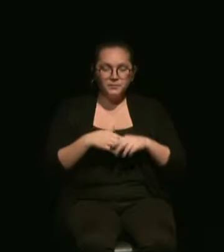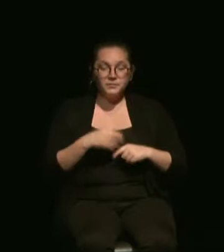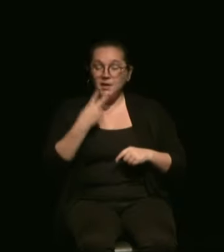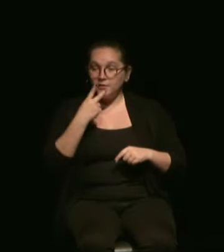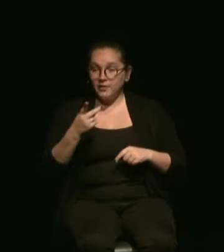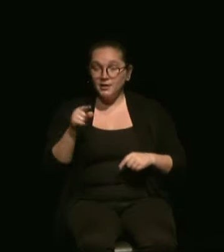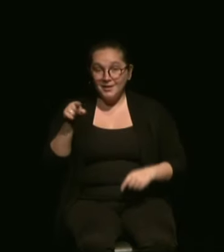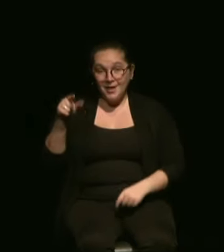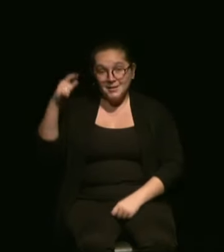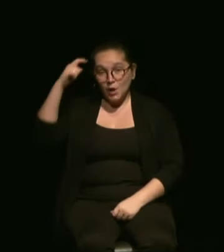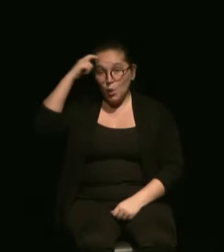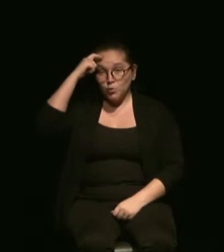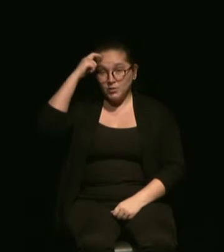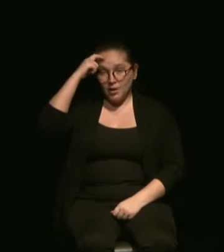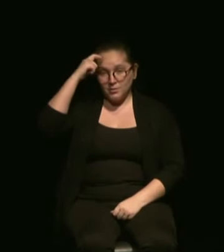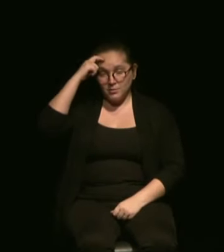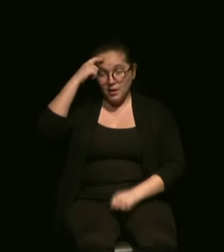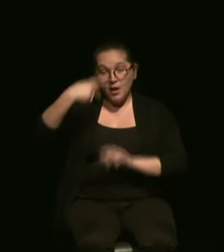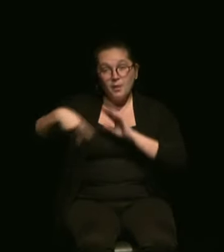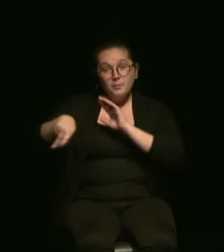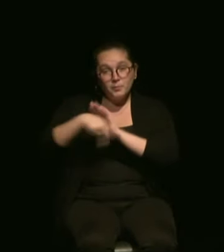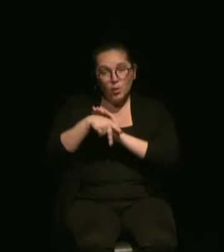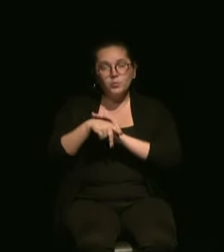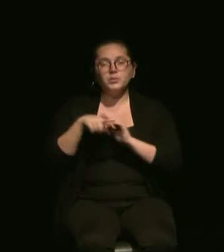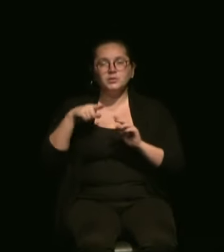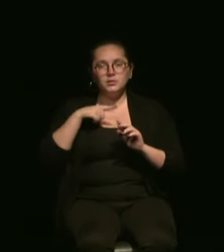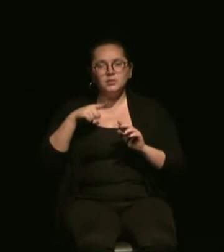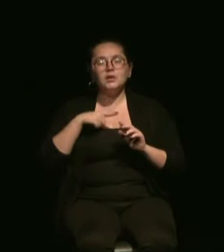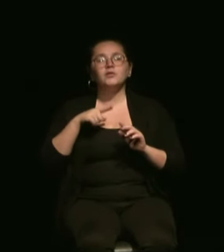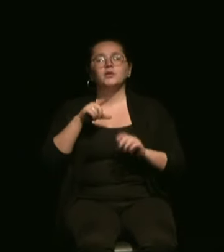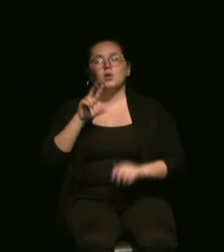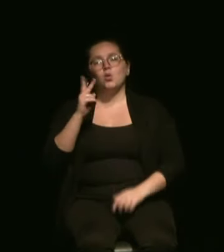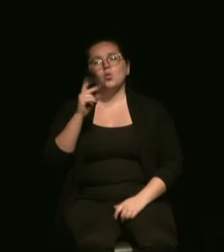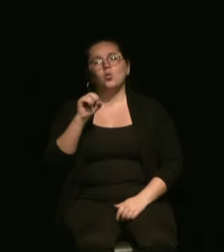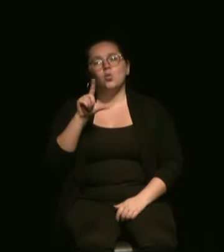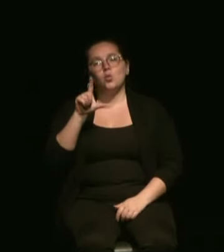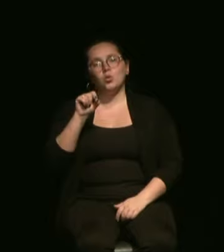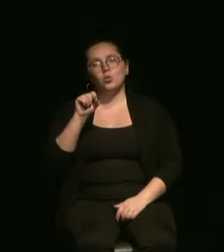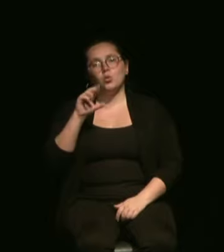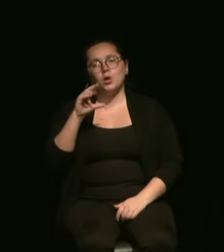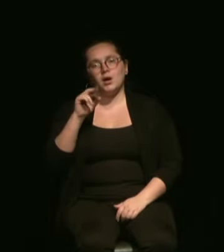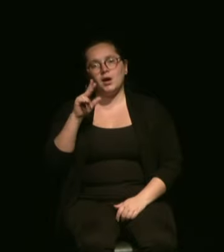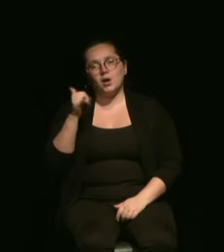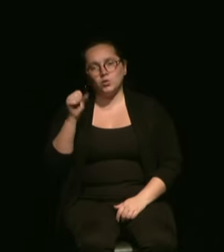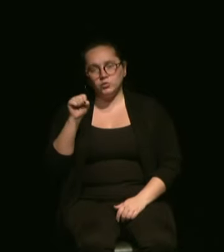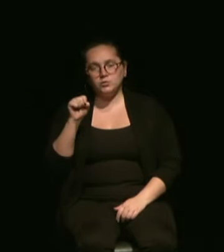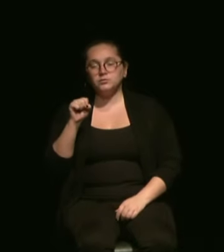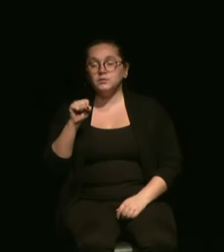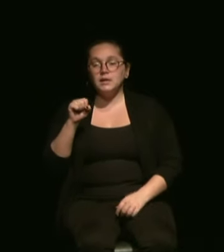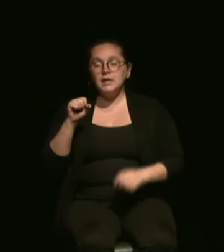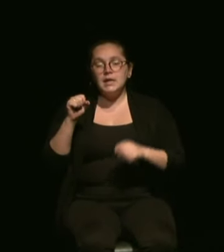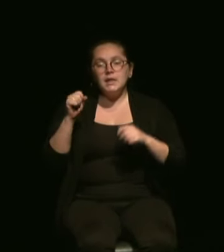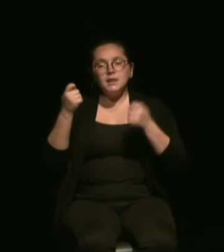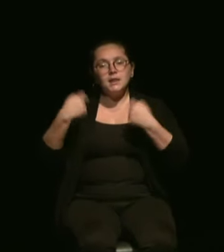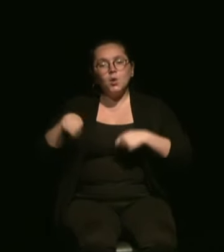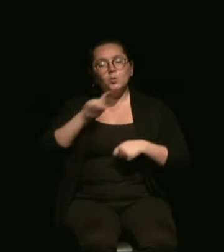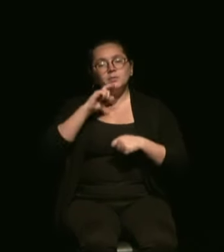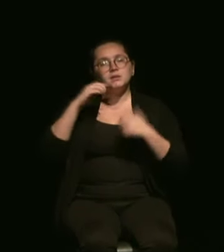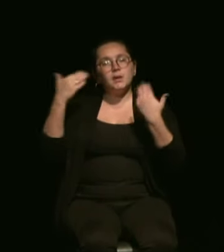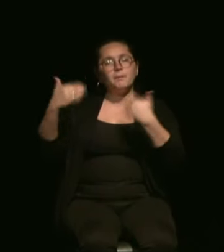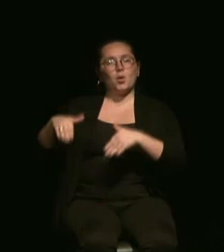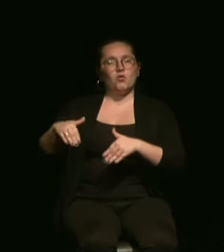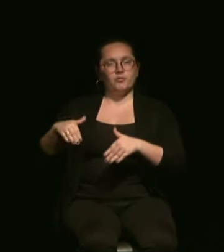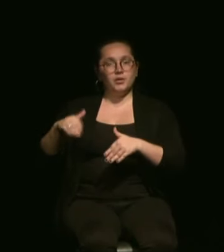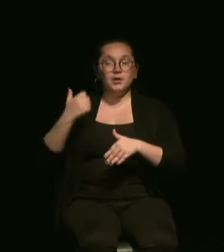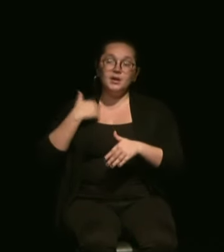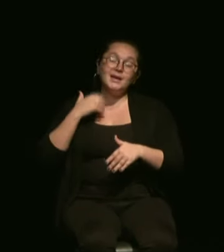consciência do Holocausto não requer provas. Sei que elas existem, mas não precisamos delas para